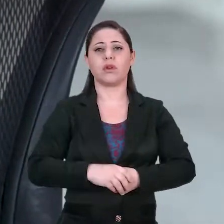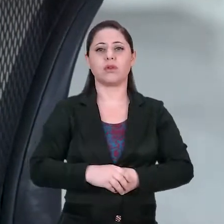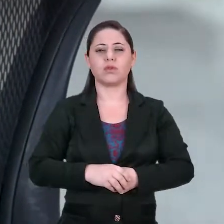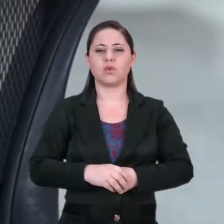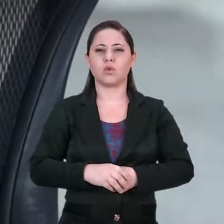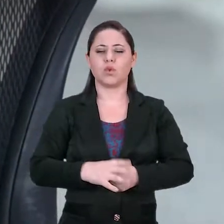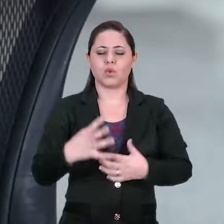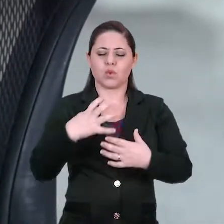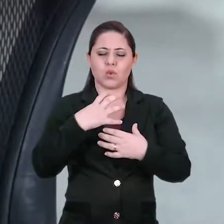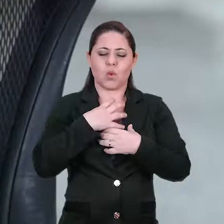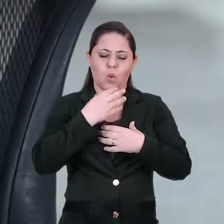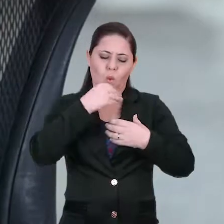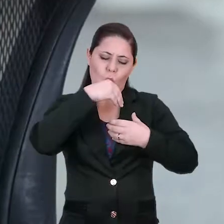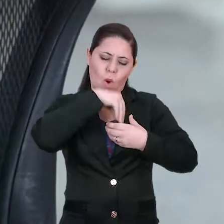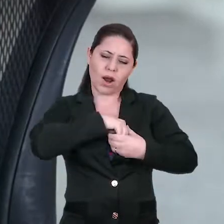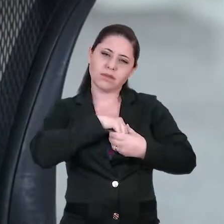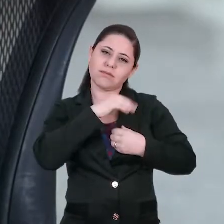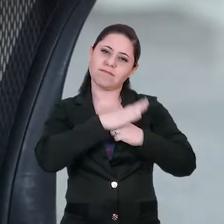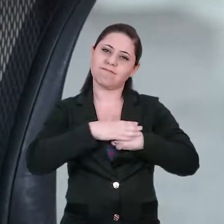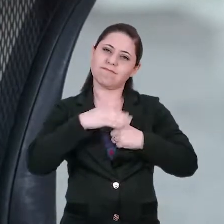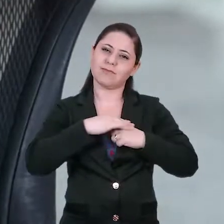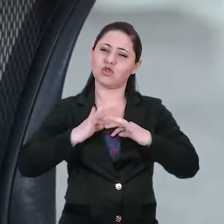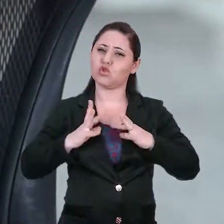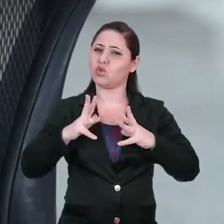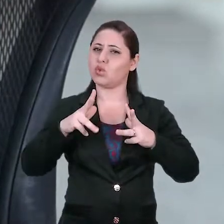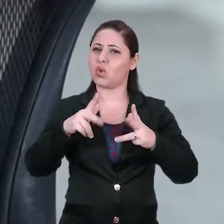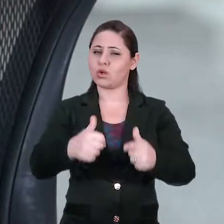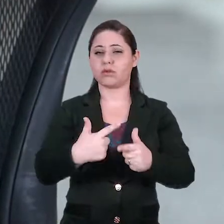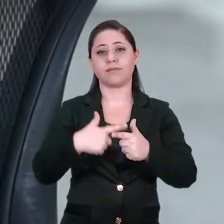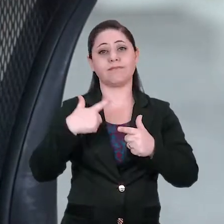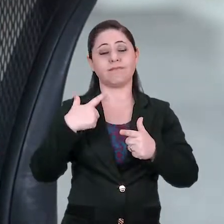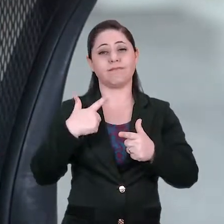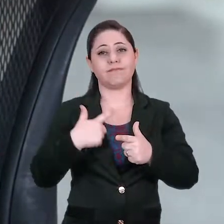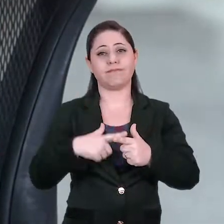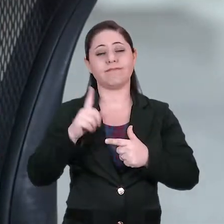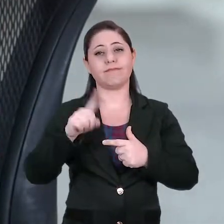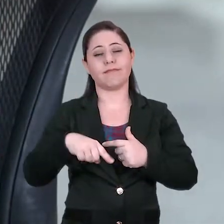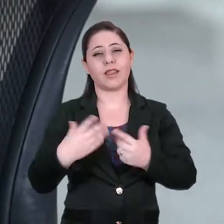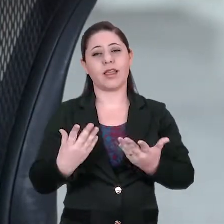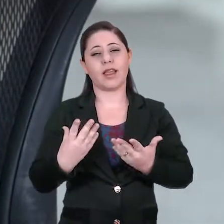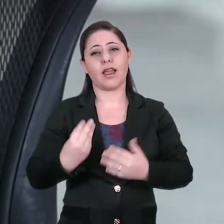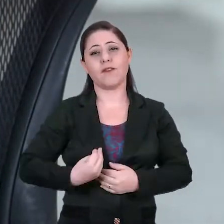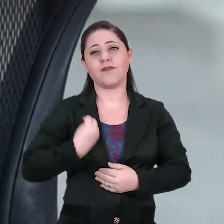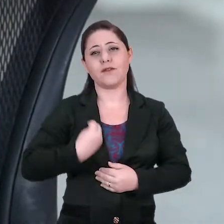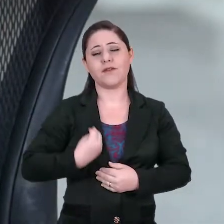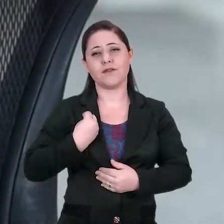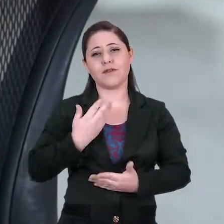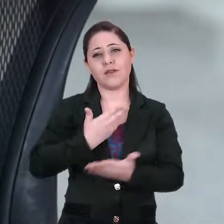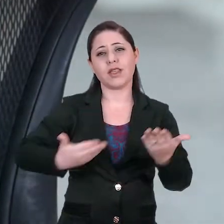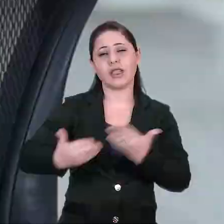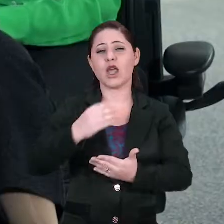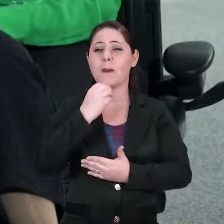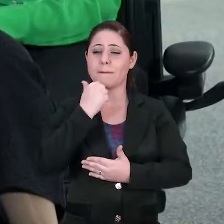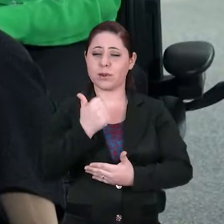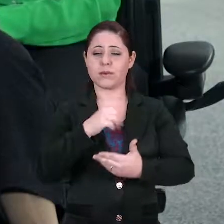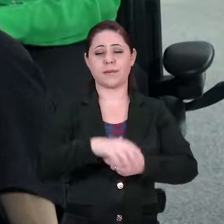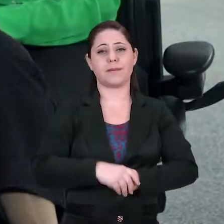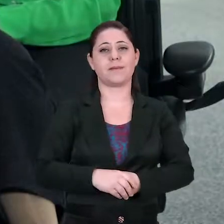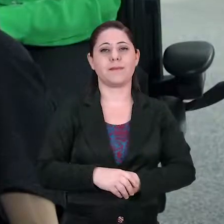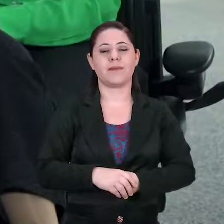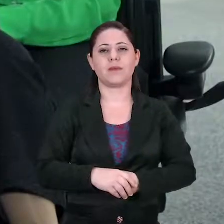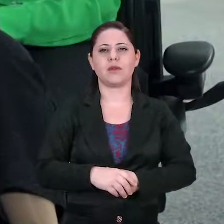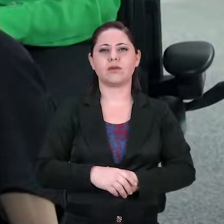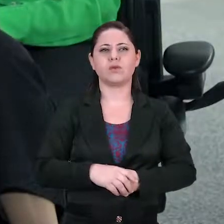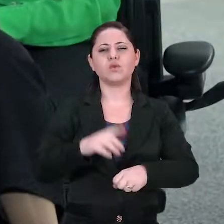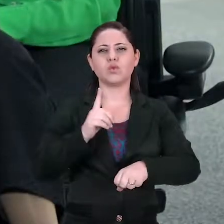Guardo um carinho especialíssimo todos eles, porque a convivência era muito boa. E assim, você desde